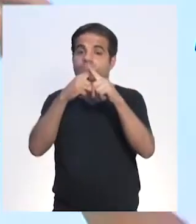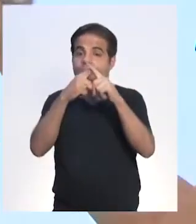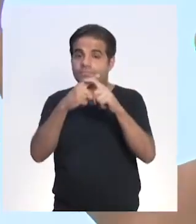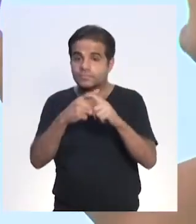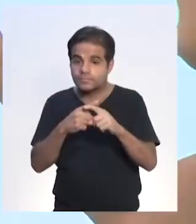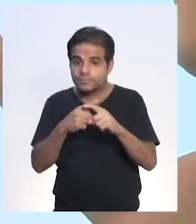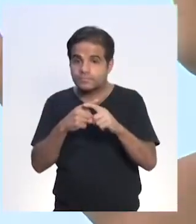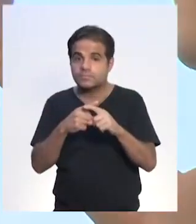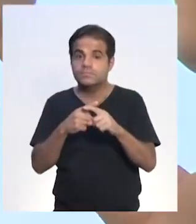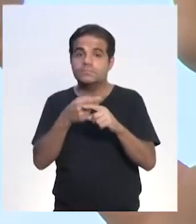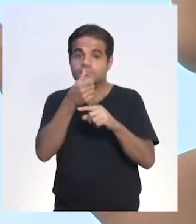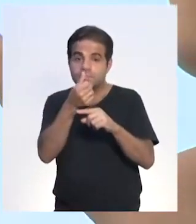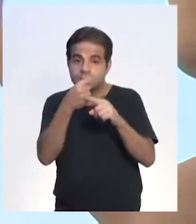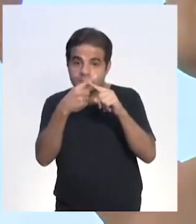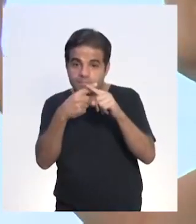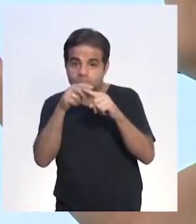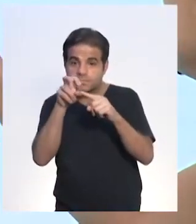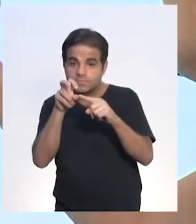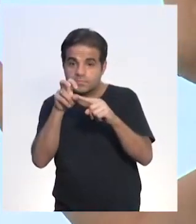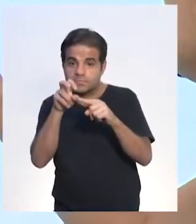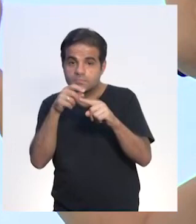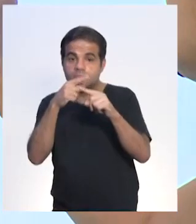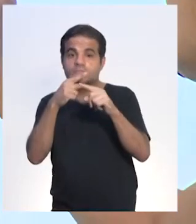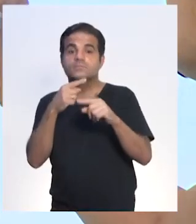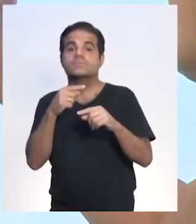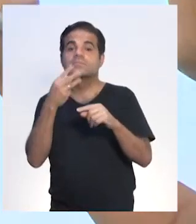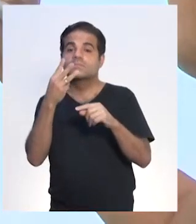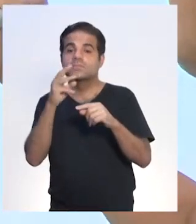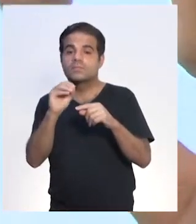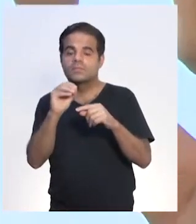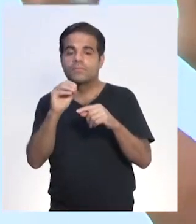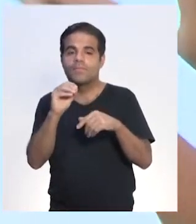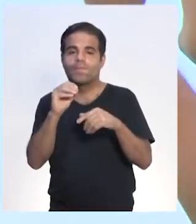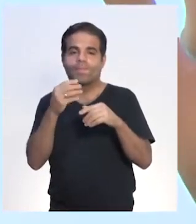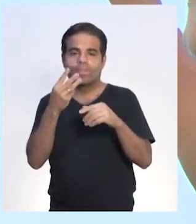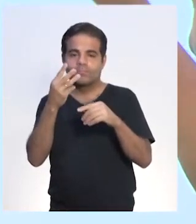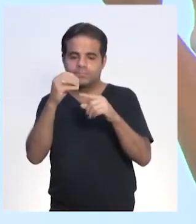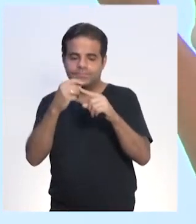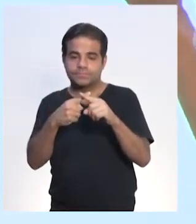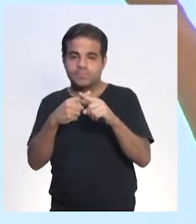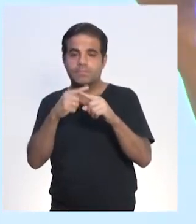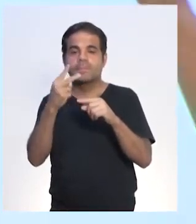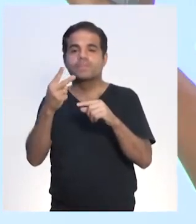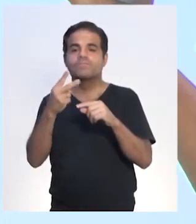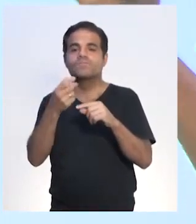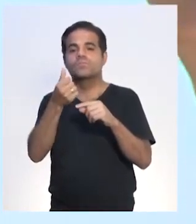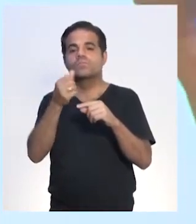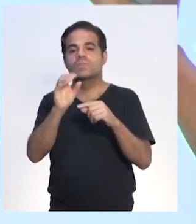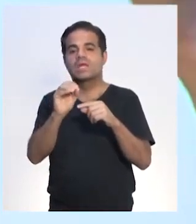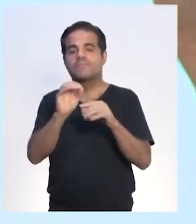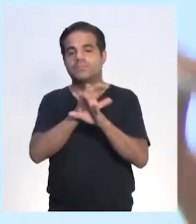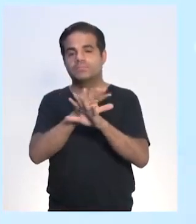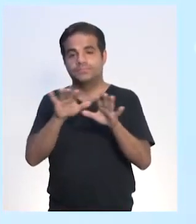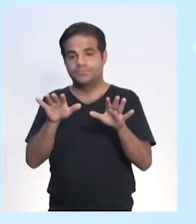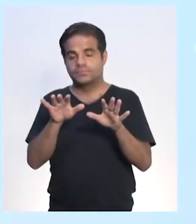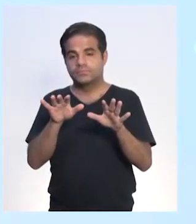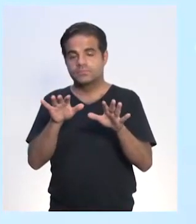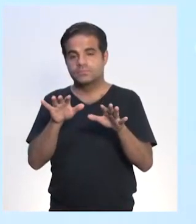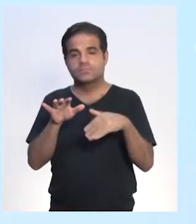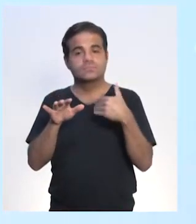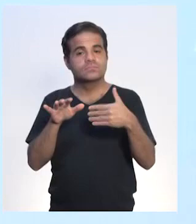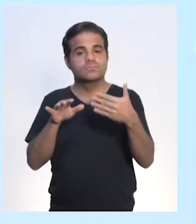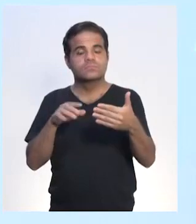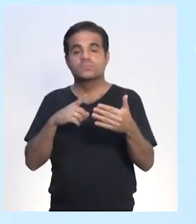multiplica. 6 vezes 5, 30. 30 vezes 2, 60. Então,